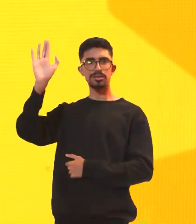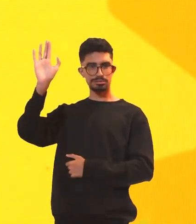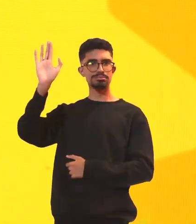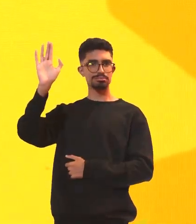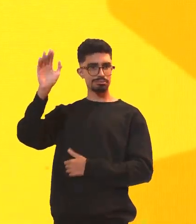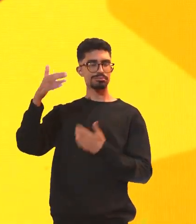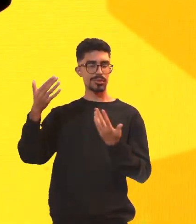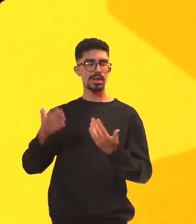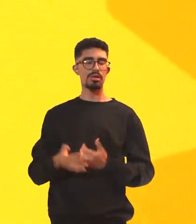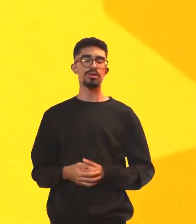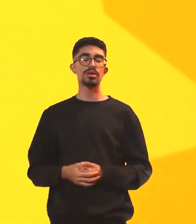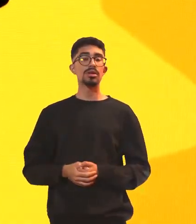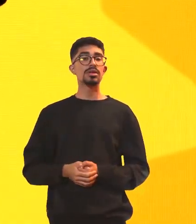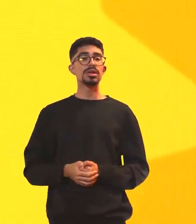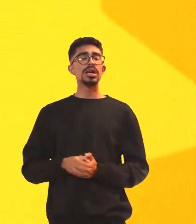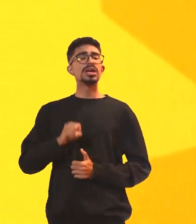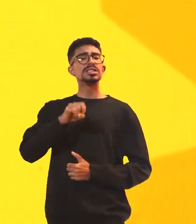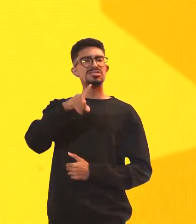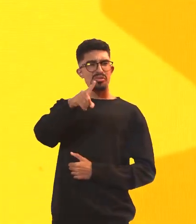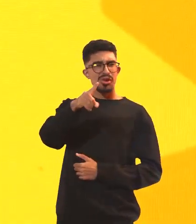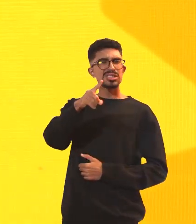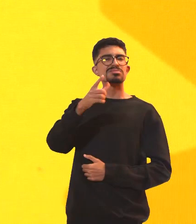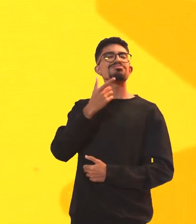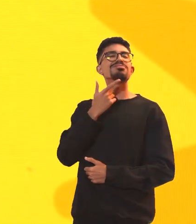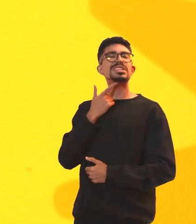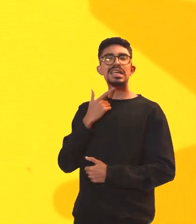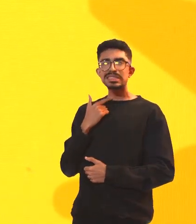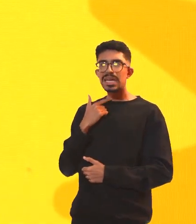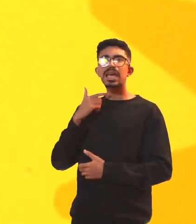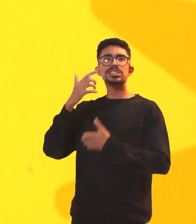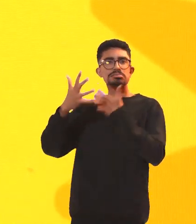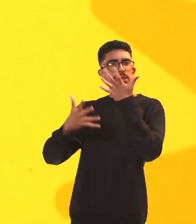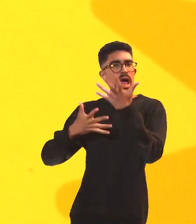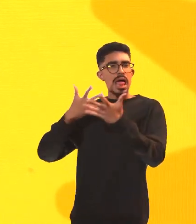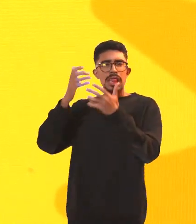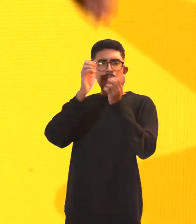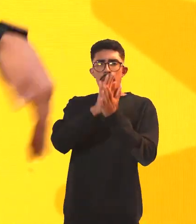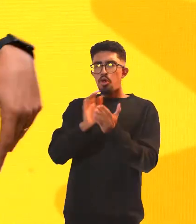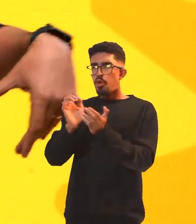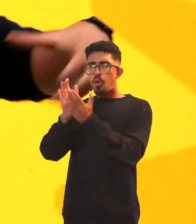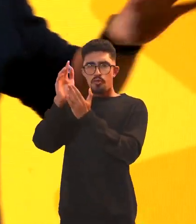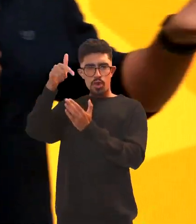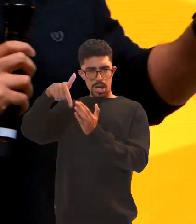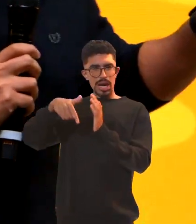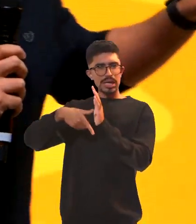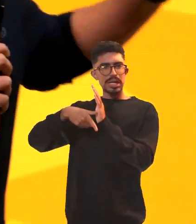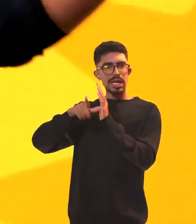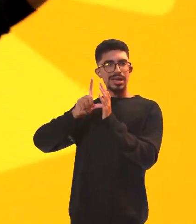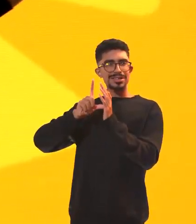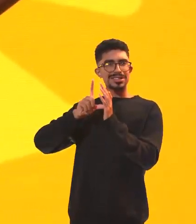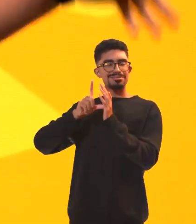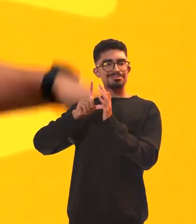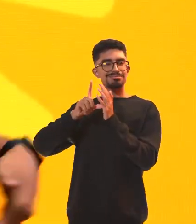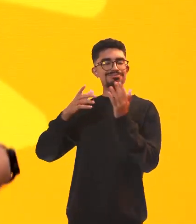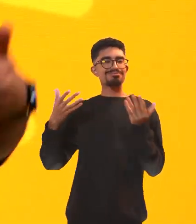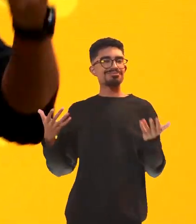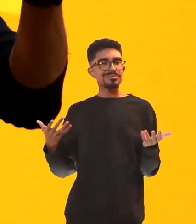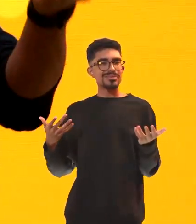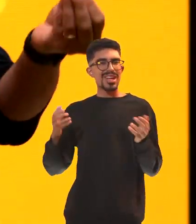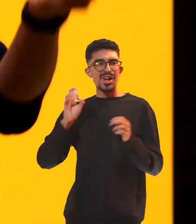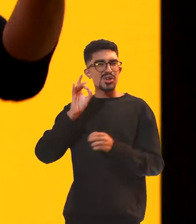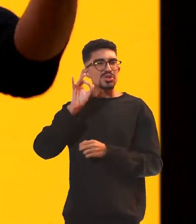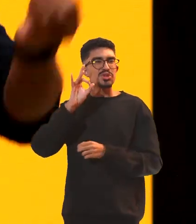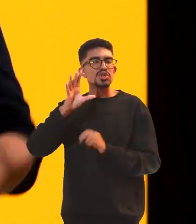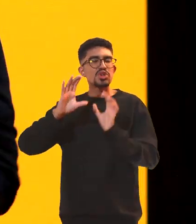vida. Sabe, se você cantou essas canções de todo o seu coração, a resposta não é só a canção, é